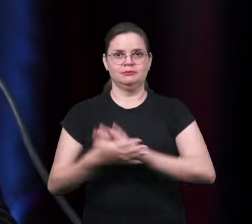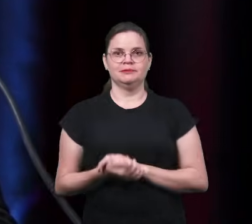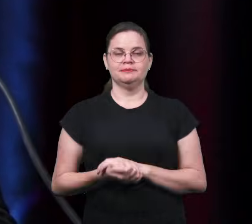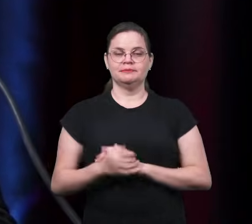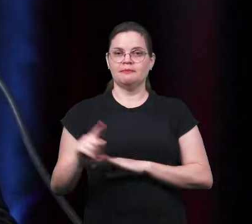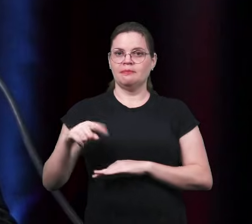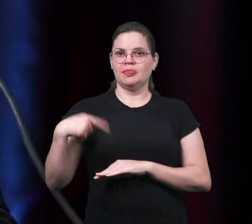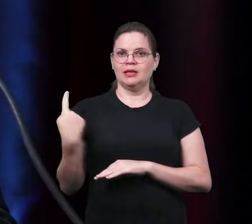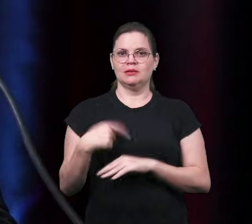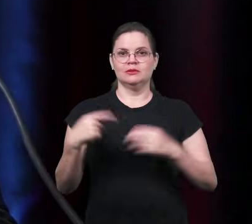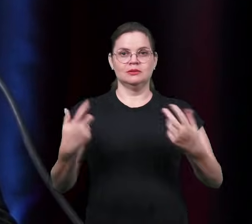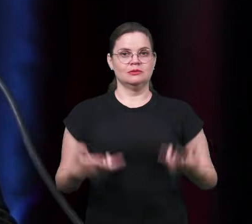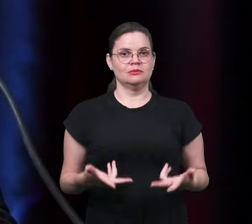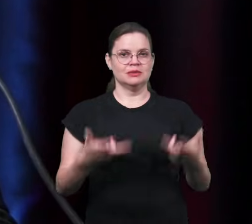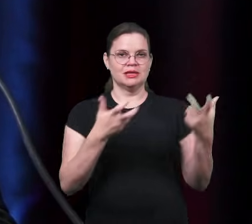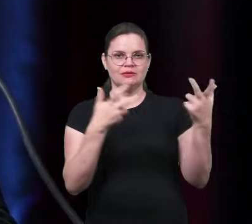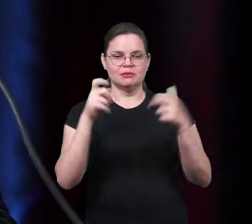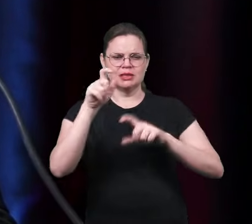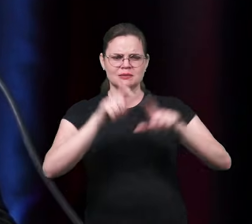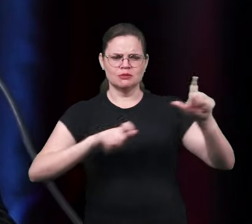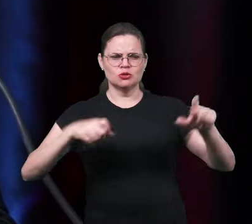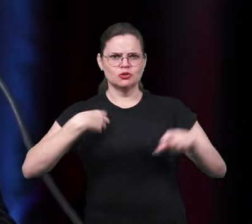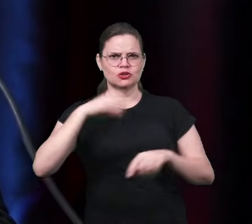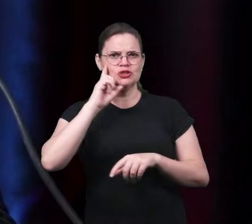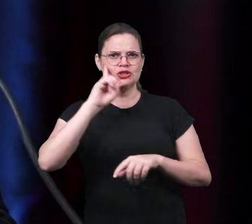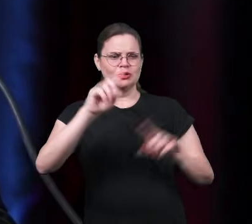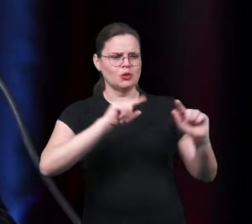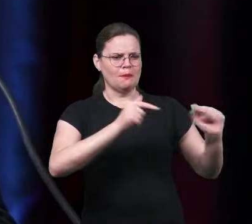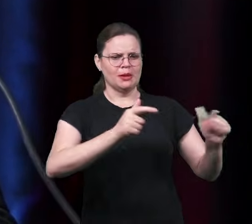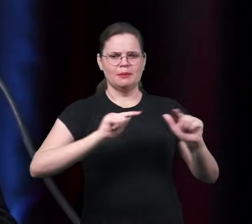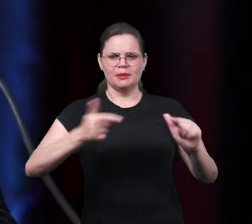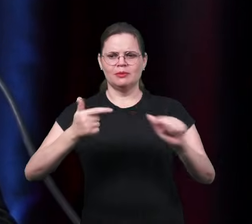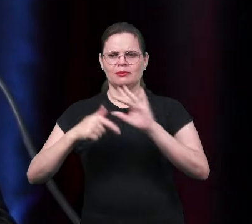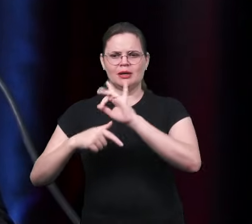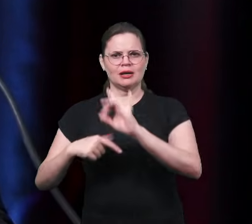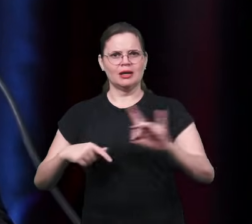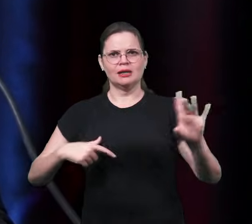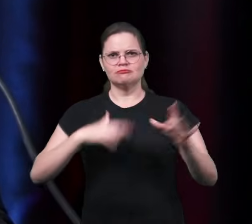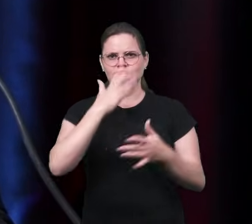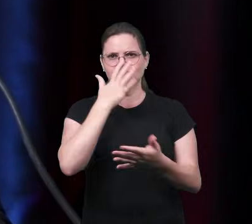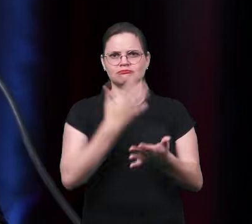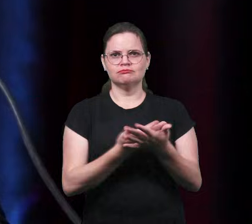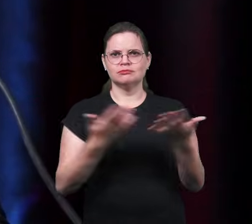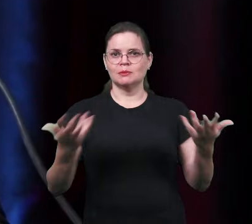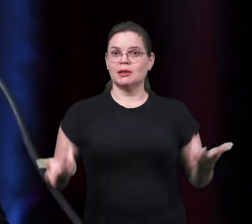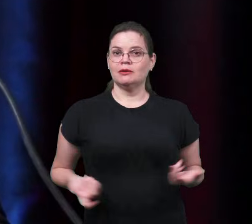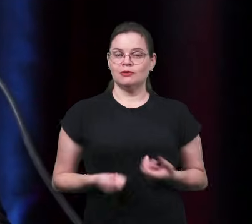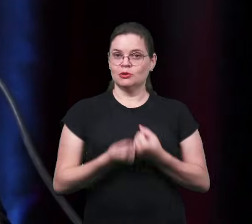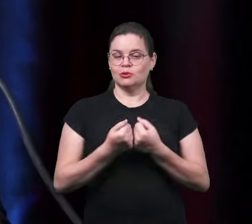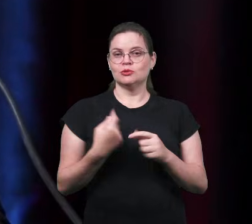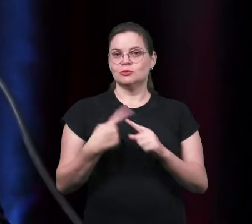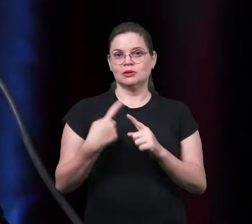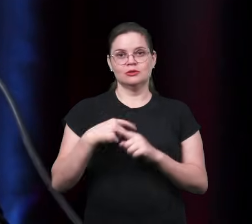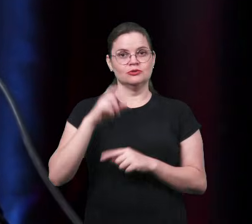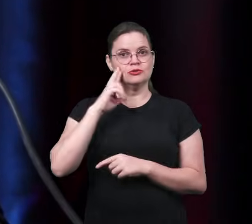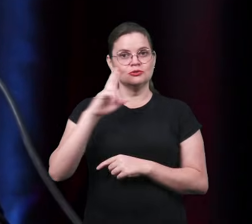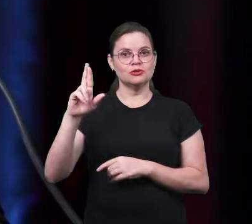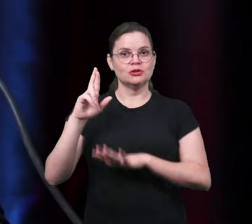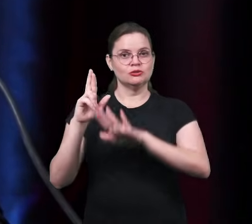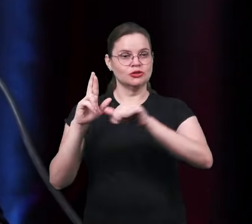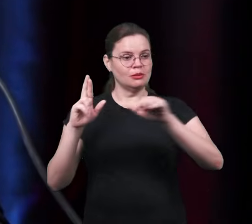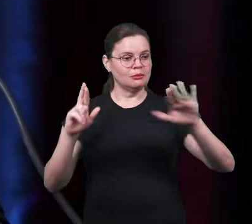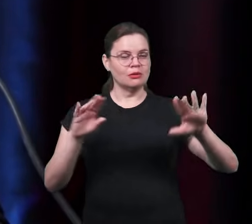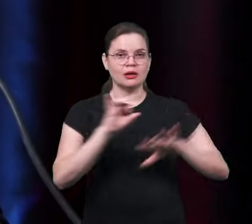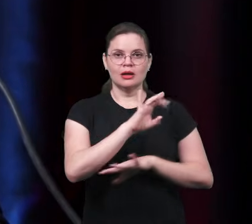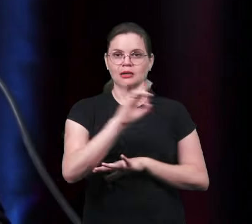a obra extraordinária que Deus tem na vida de cada um, o chamado do Senhor na vida do homem é maravilhoso. Para cada um, Deus